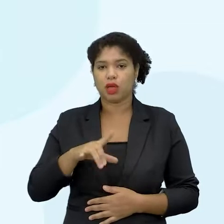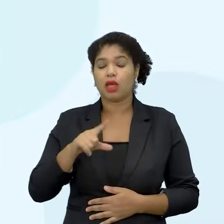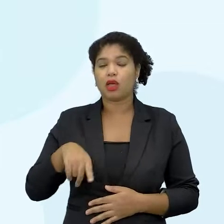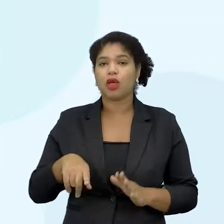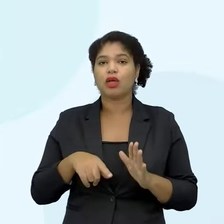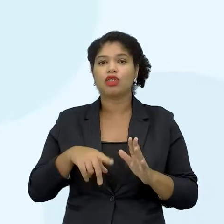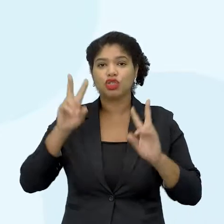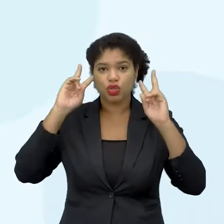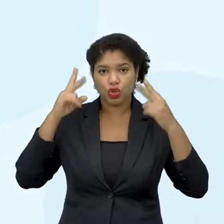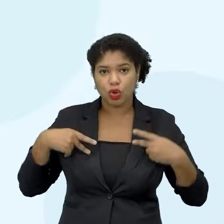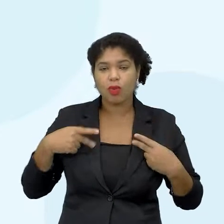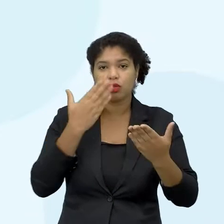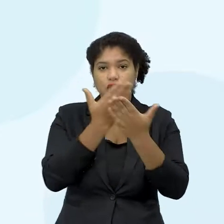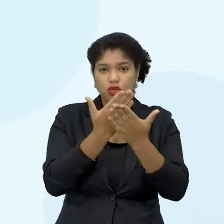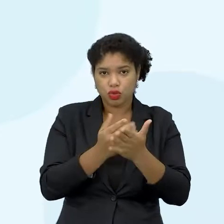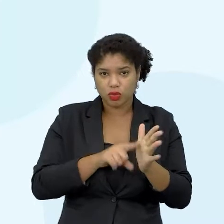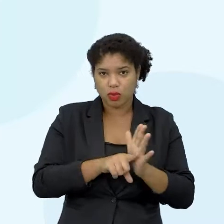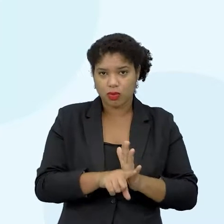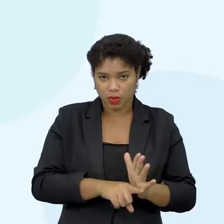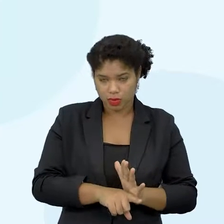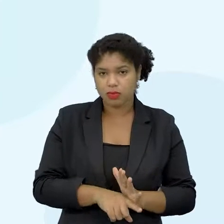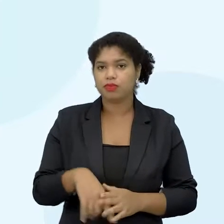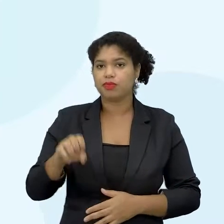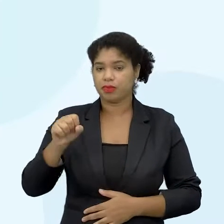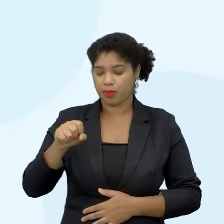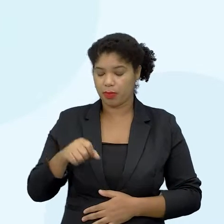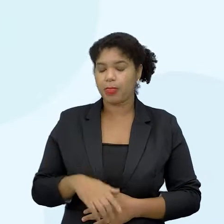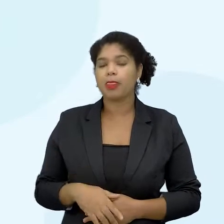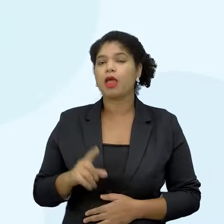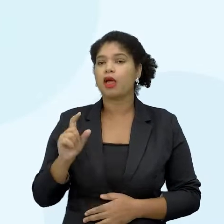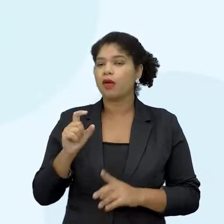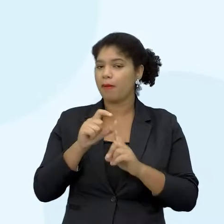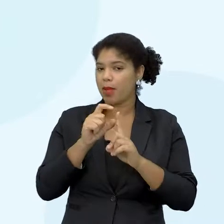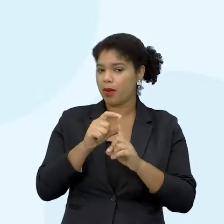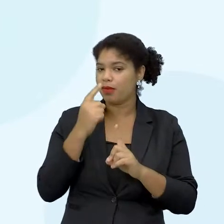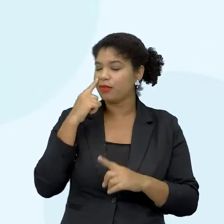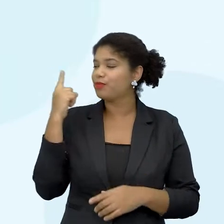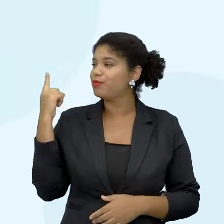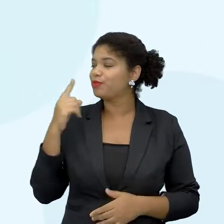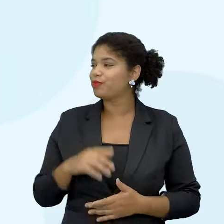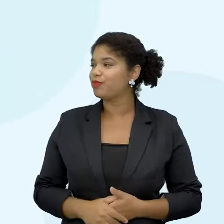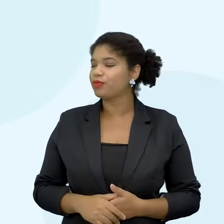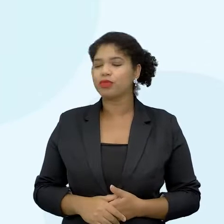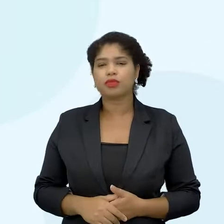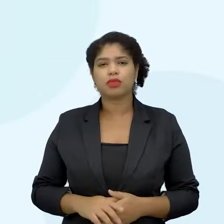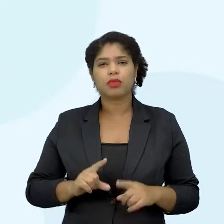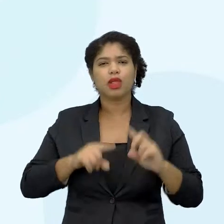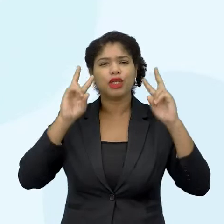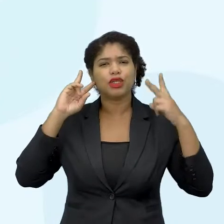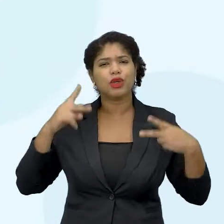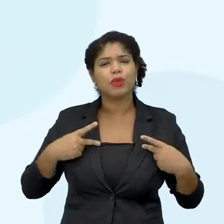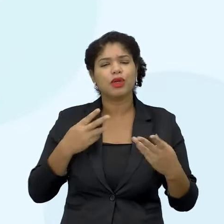antropologia, que é o estudo do homem, tá? E aí é o estudo do homem em suas diversas